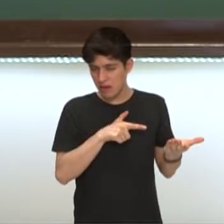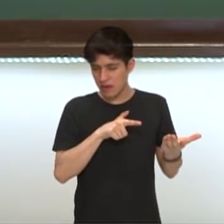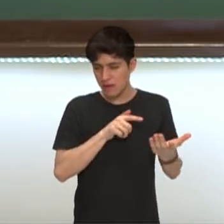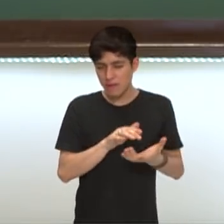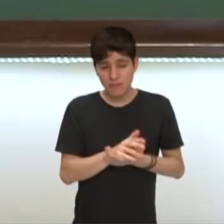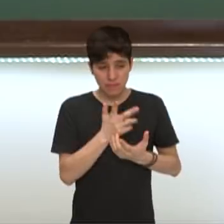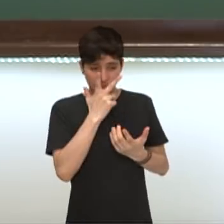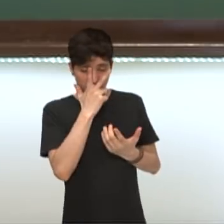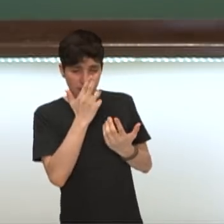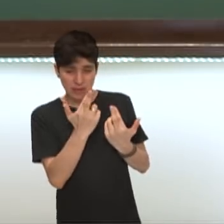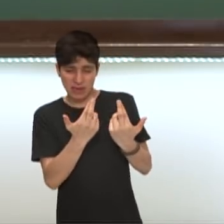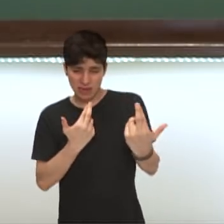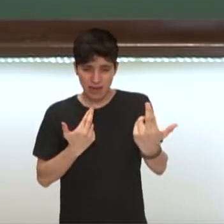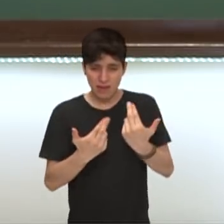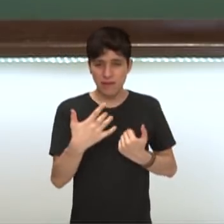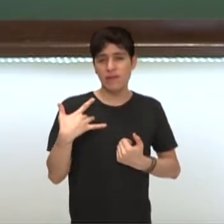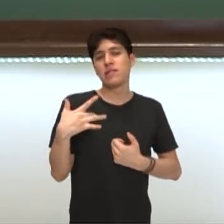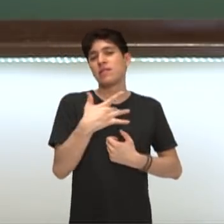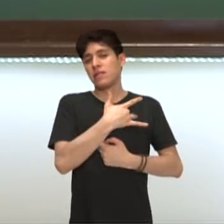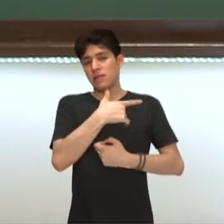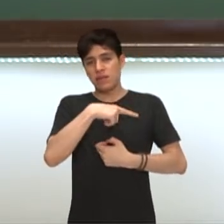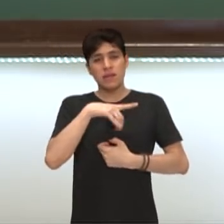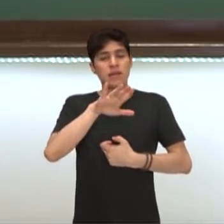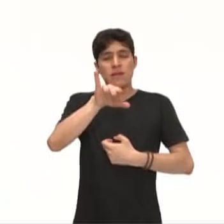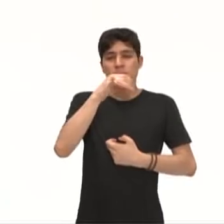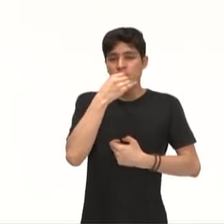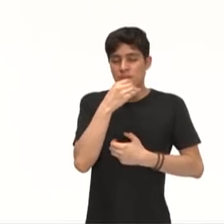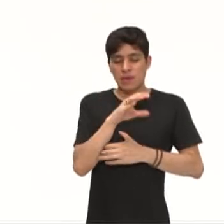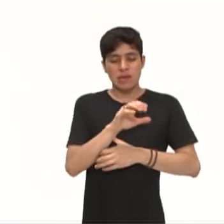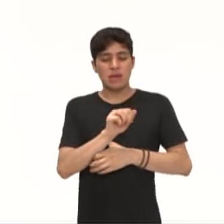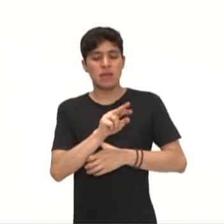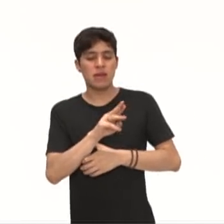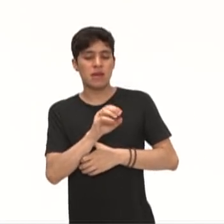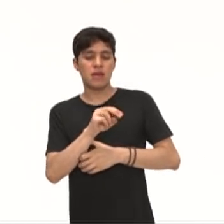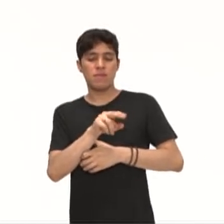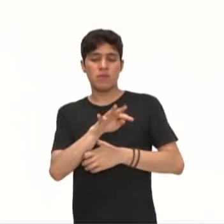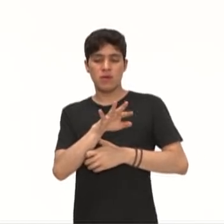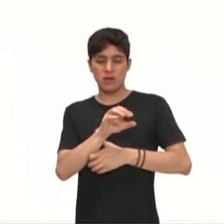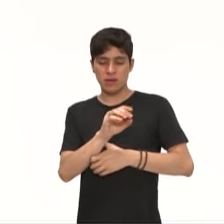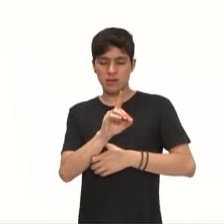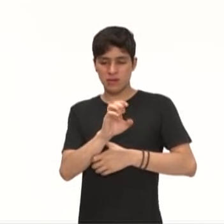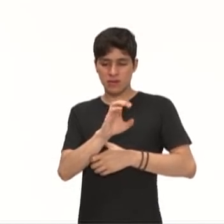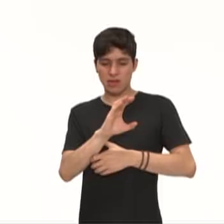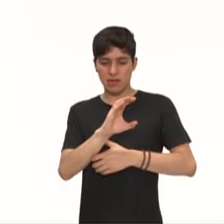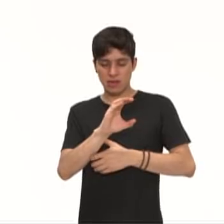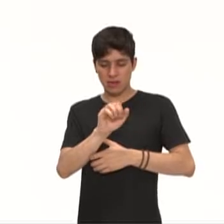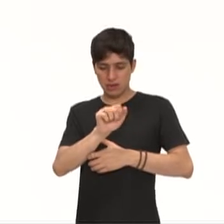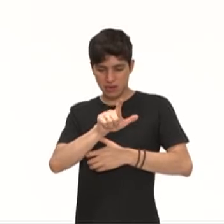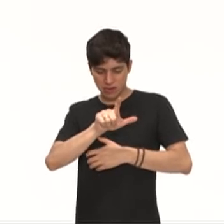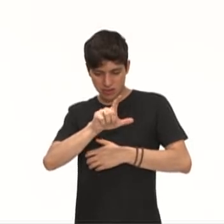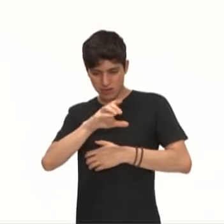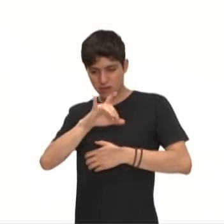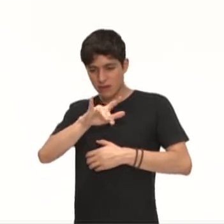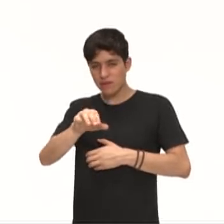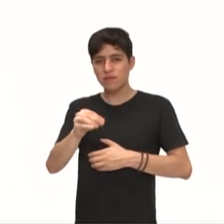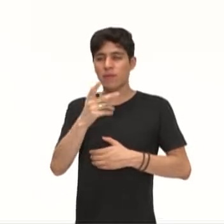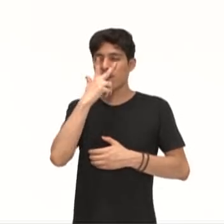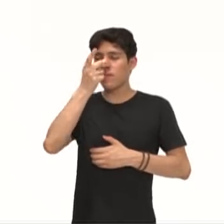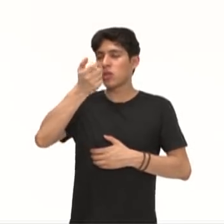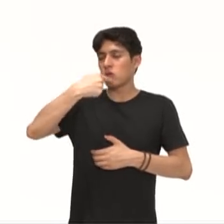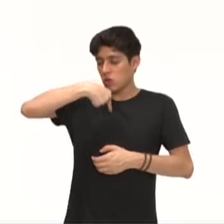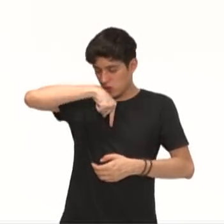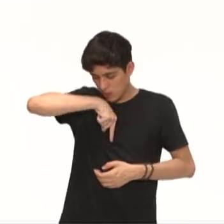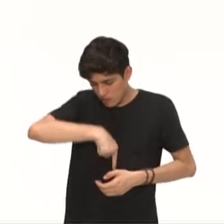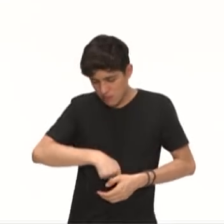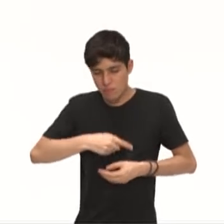estão relacionadas assim com a nossa saúde. Por exemplo, o carbonato de cálcio, geralmente nos antiácidos, né, estomacais ali